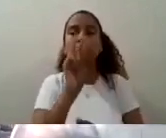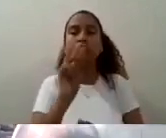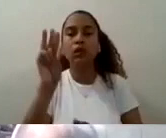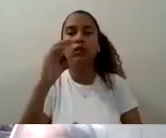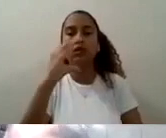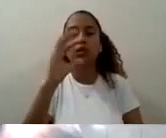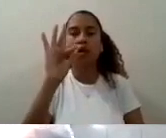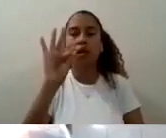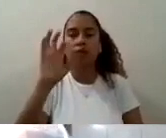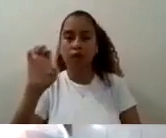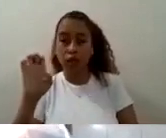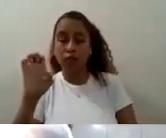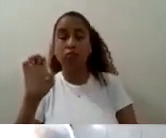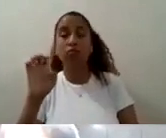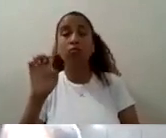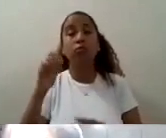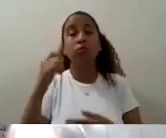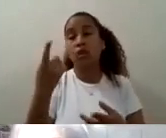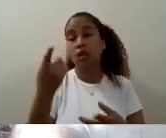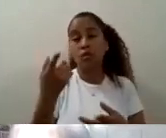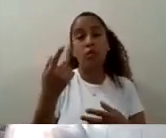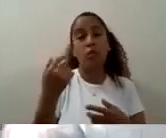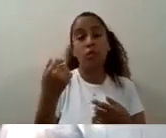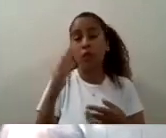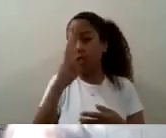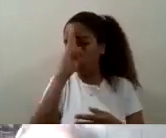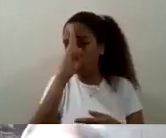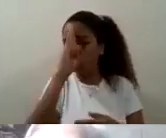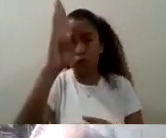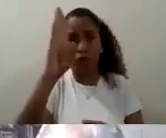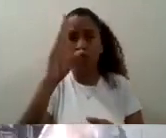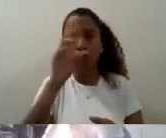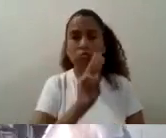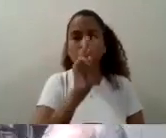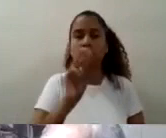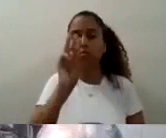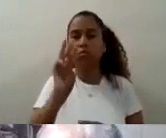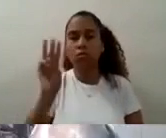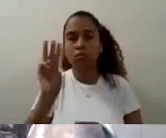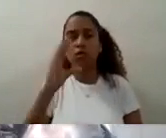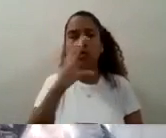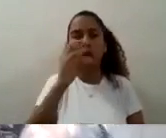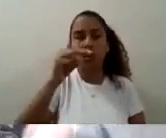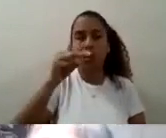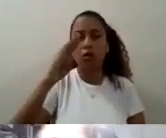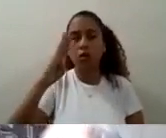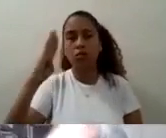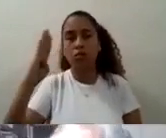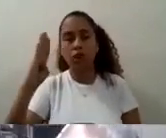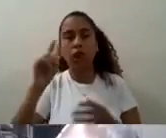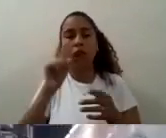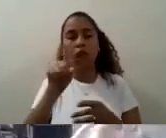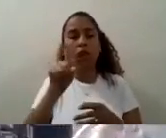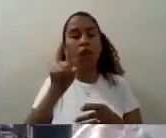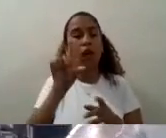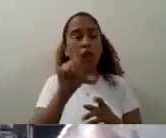CFE. Aí, para isso, pode ir direto para o site da CNBB e clicar lá CF, ou vai